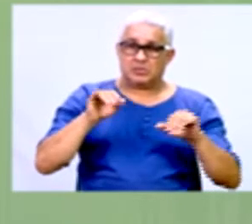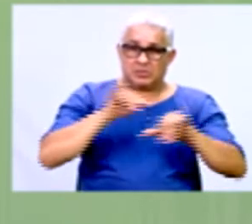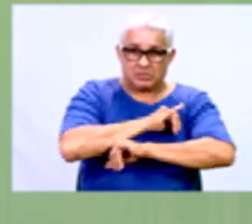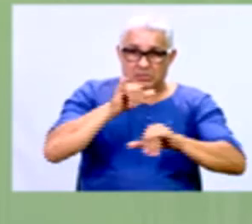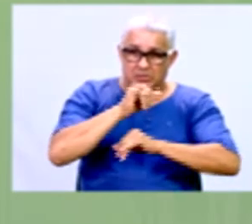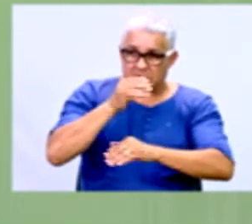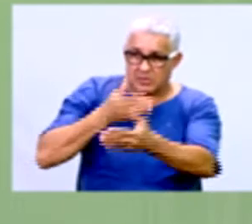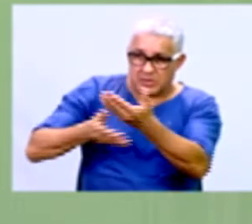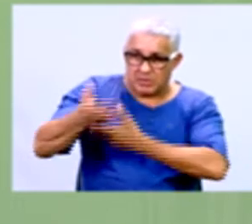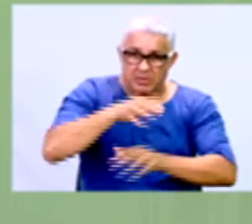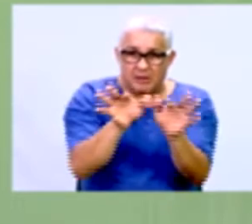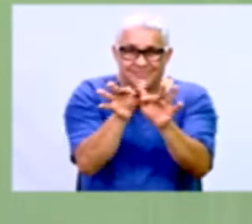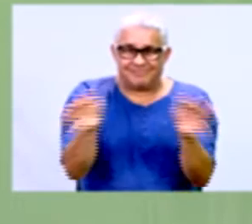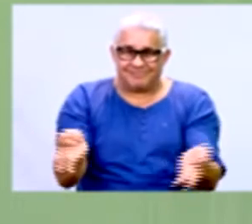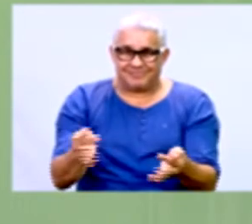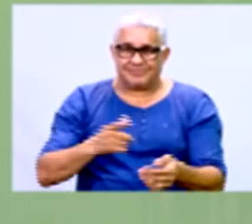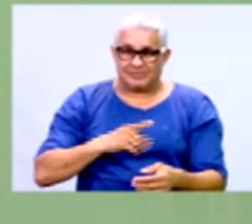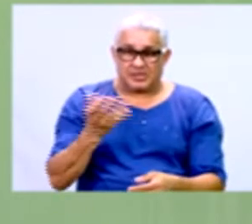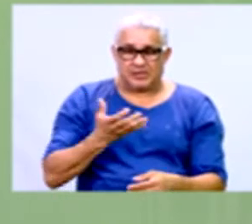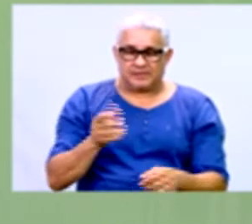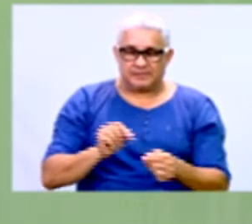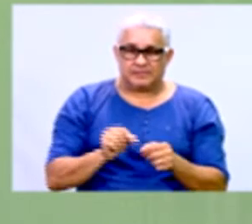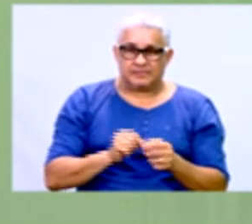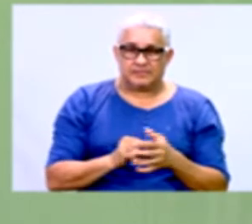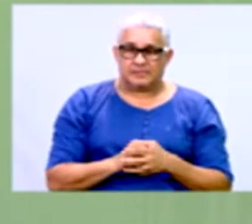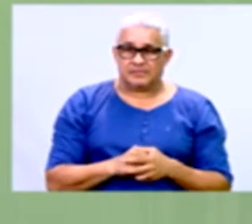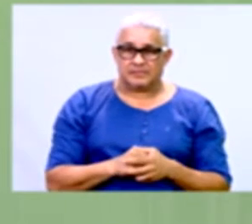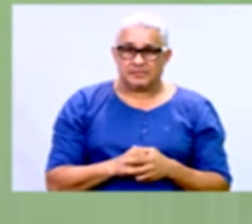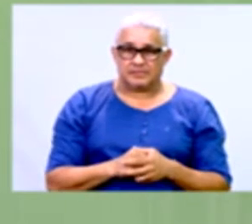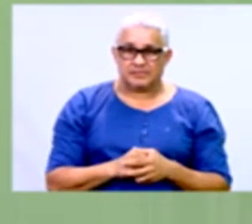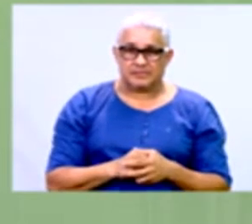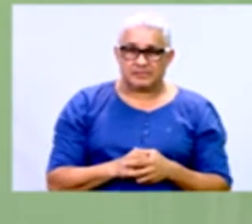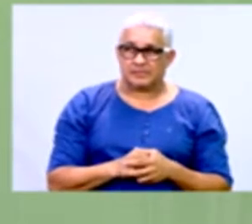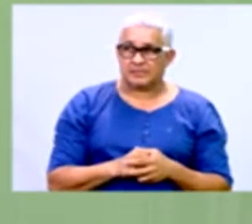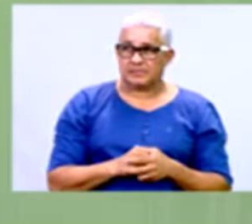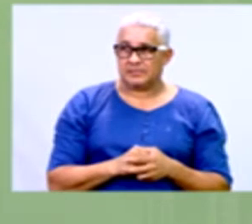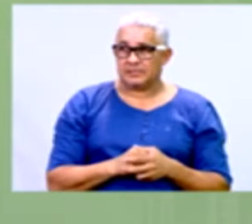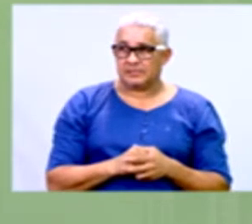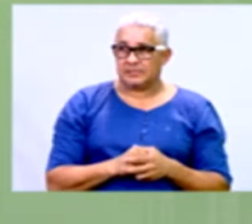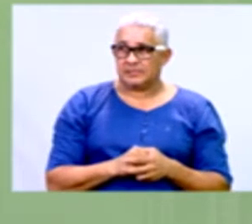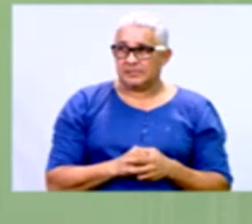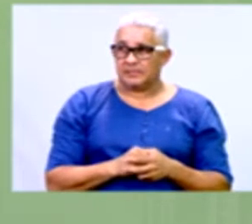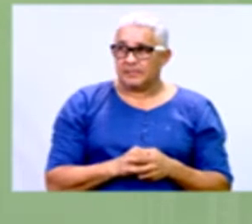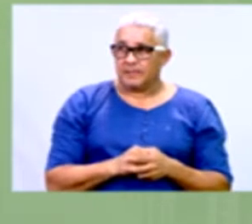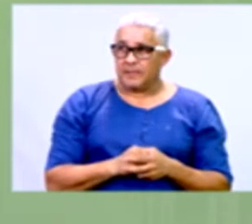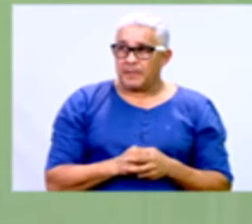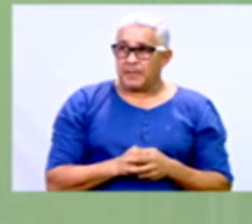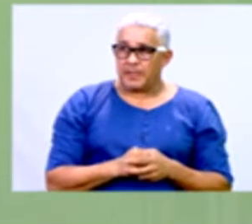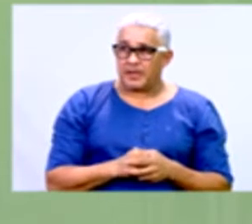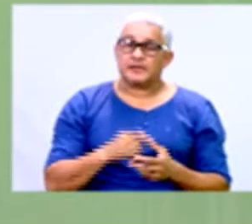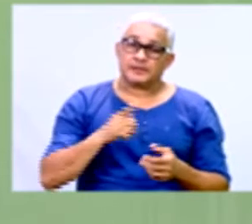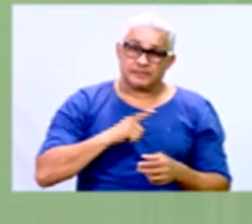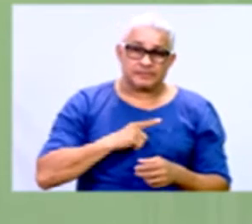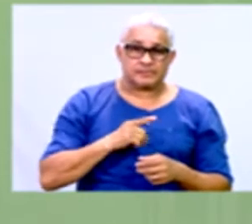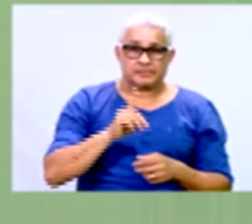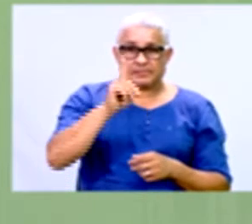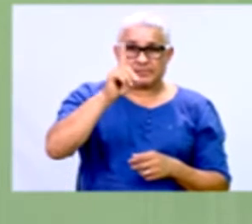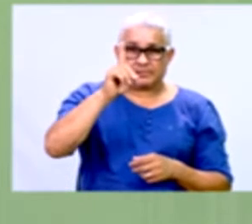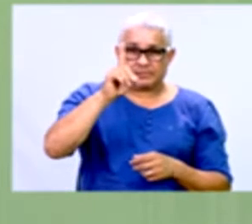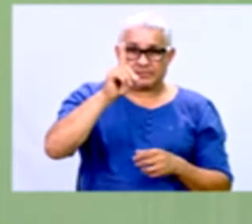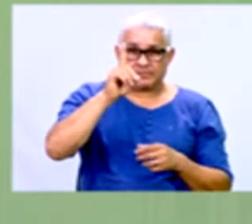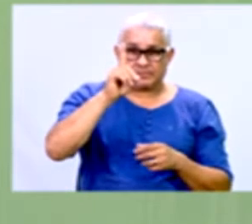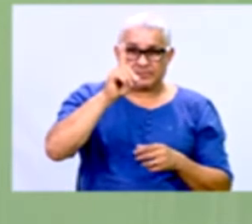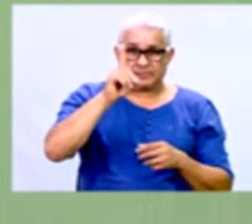mais simplificada. É isso que a gente quer fazer, né? Do que os convencionais que existem, né? Possui uma declaração limpa